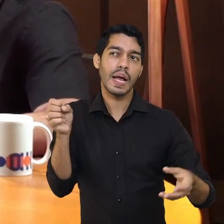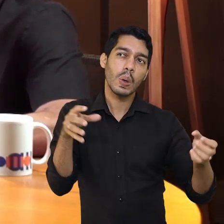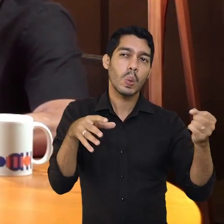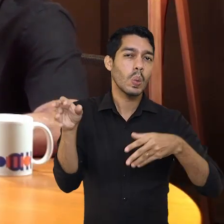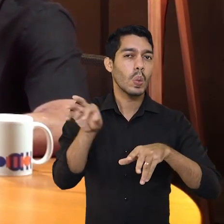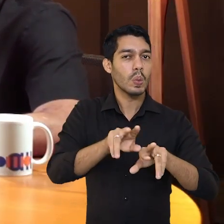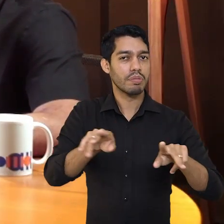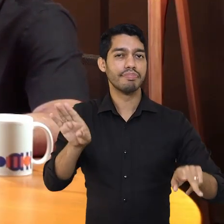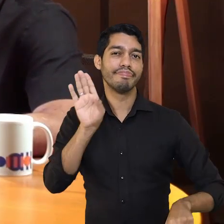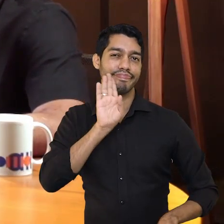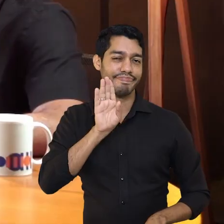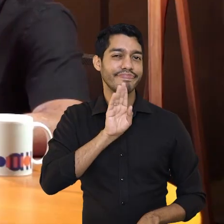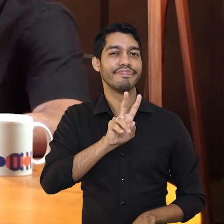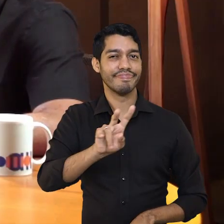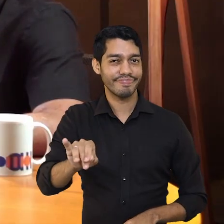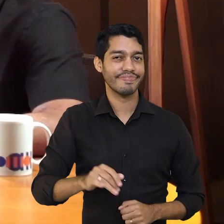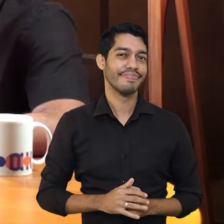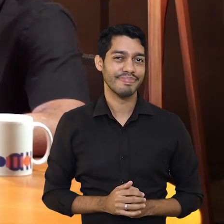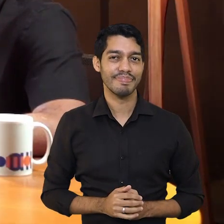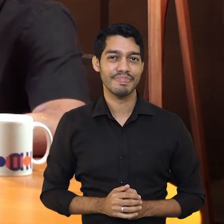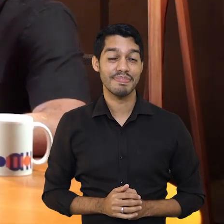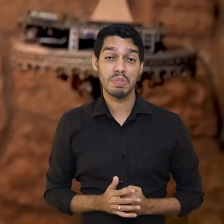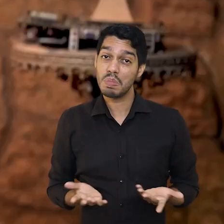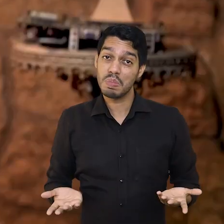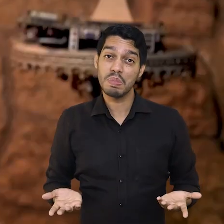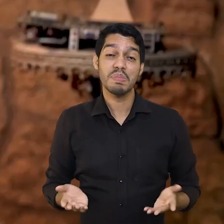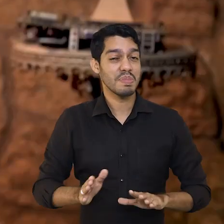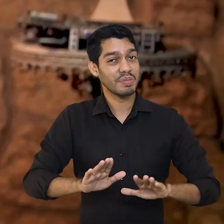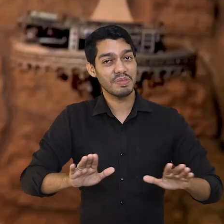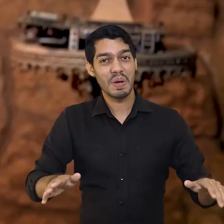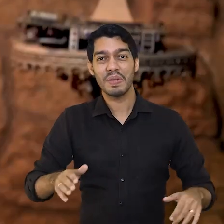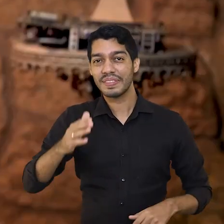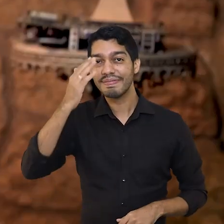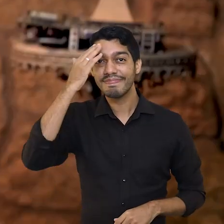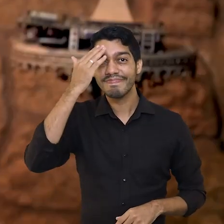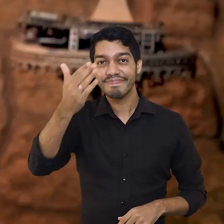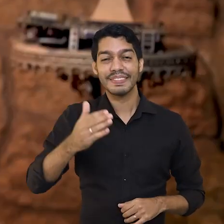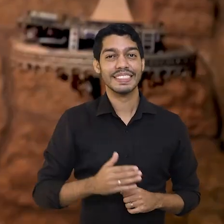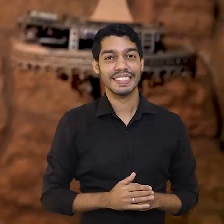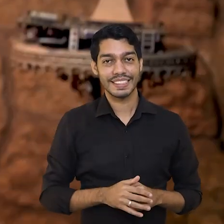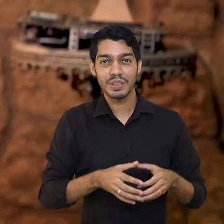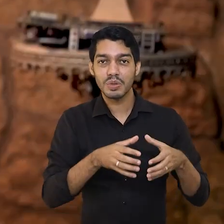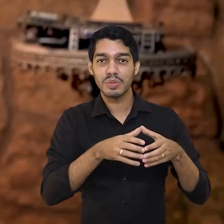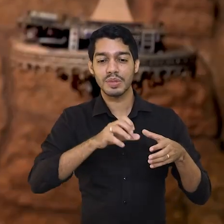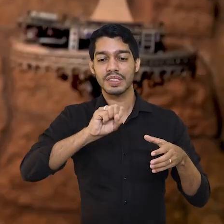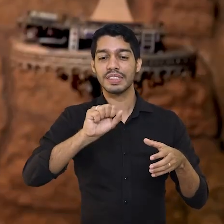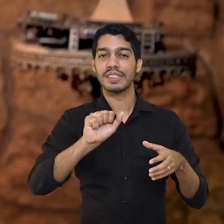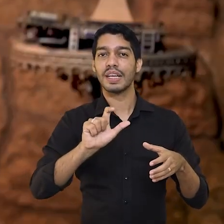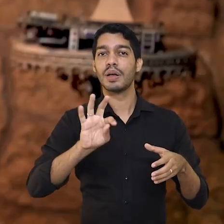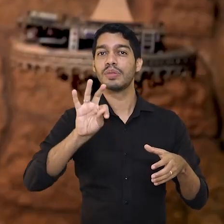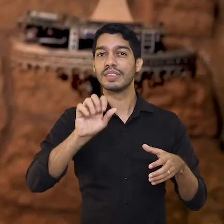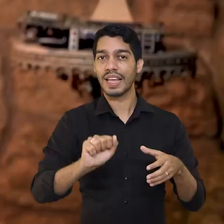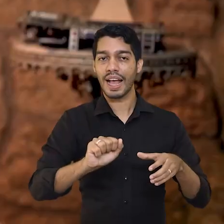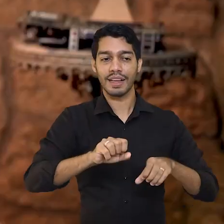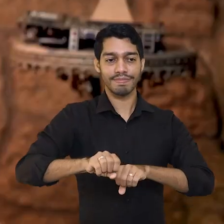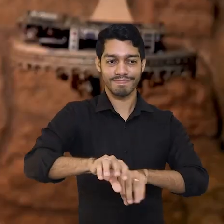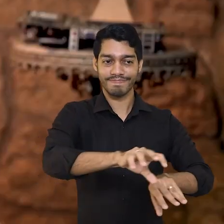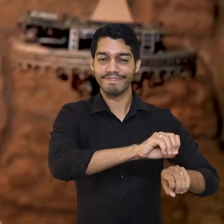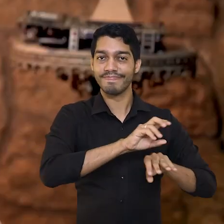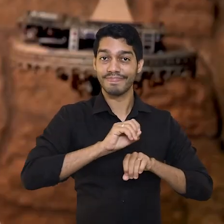Vão ser várias atrações muito interessantes. E é isso, pessoal. Um agradecimento ao Grupo